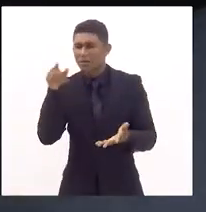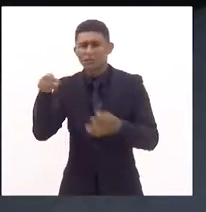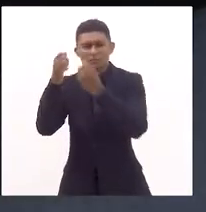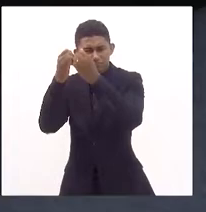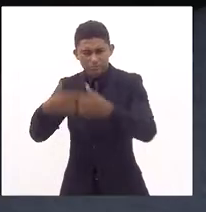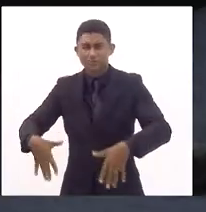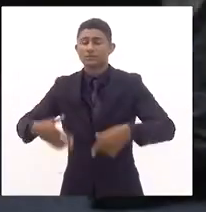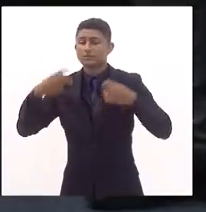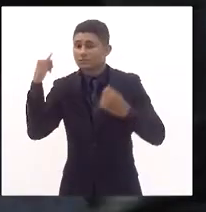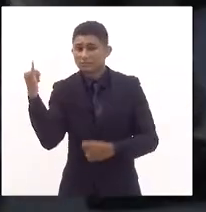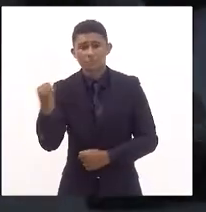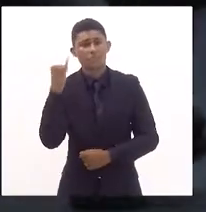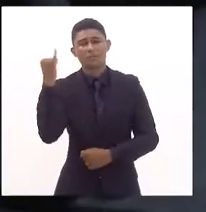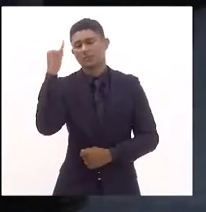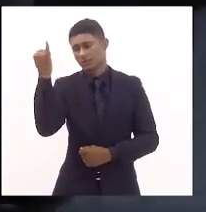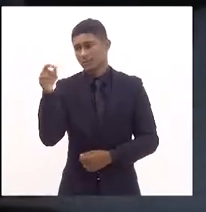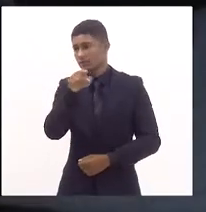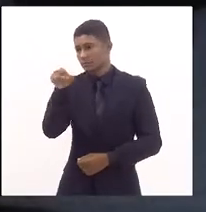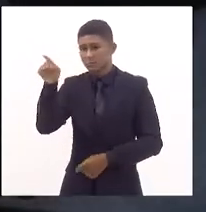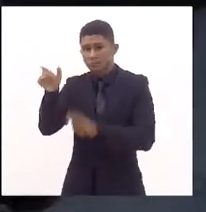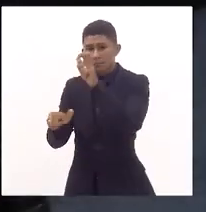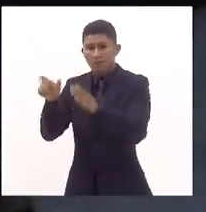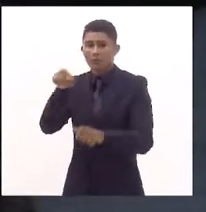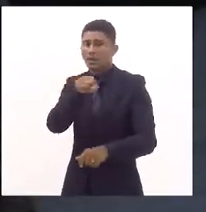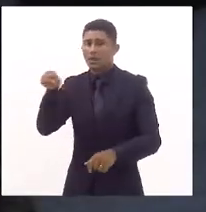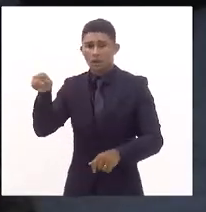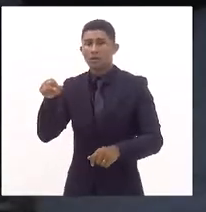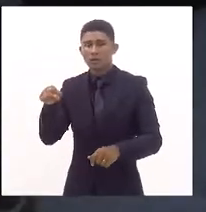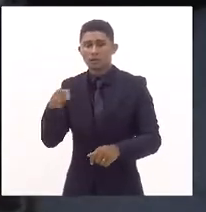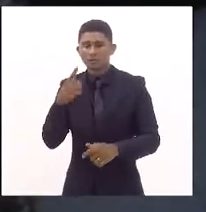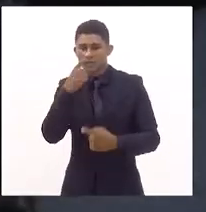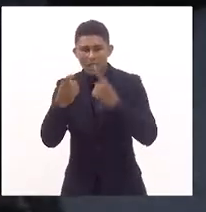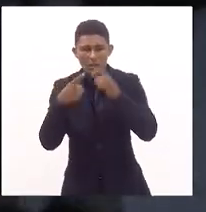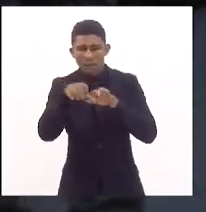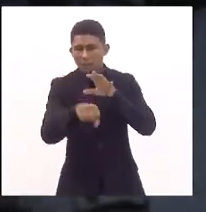É muito importante que as catadoras e catadores de Campos